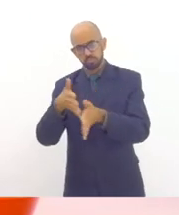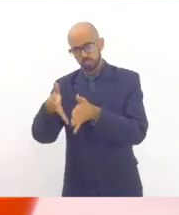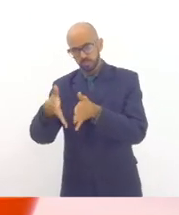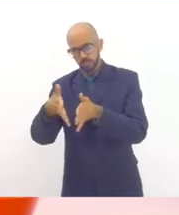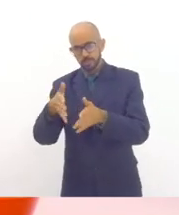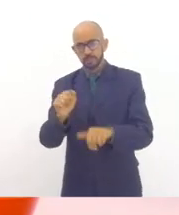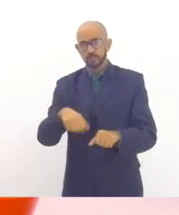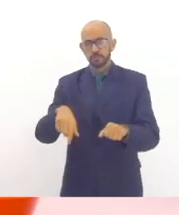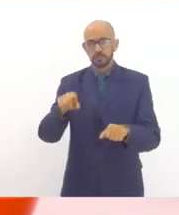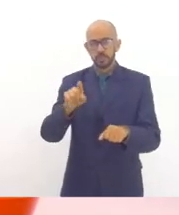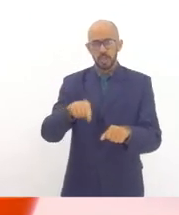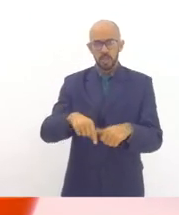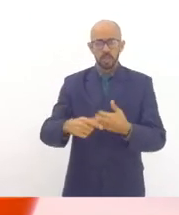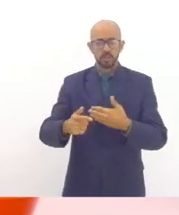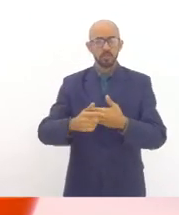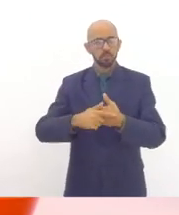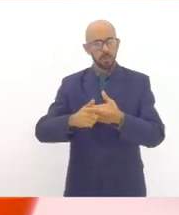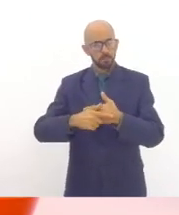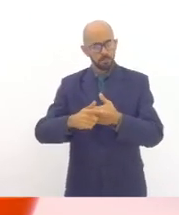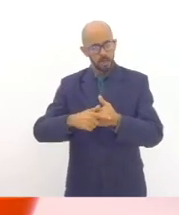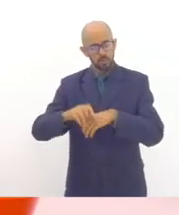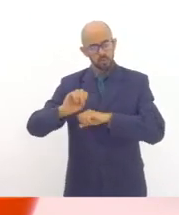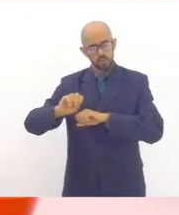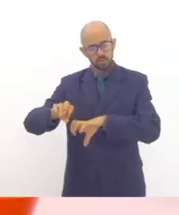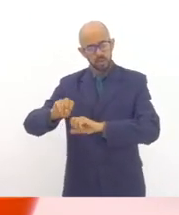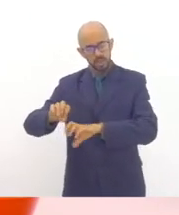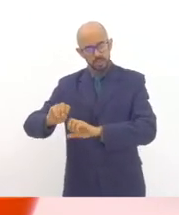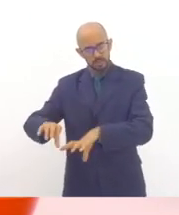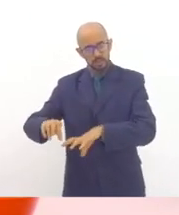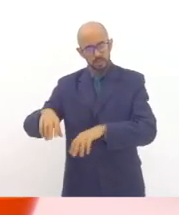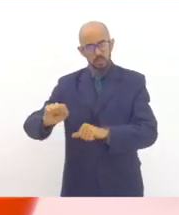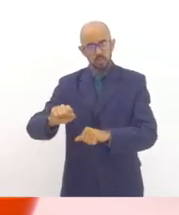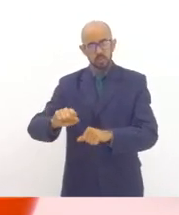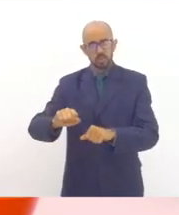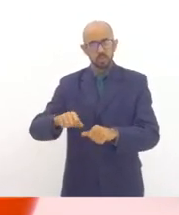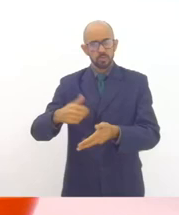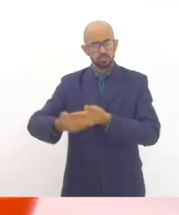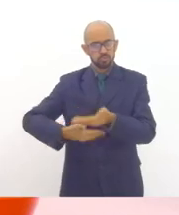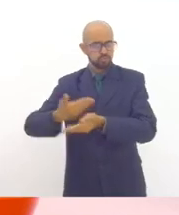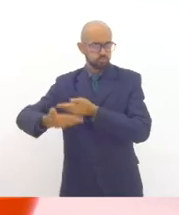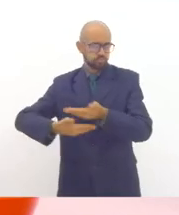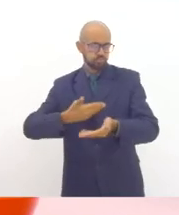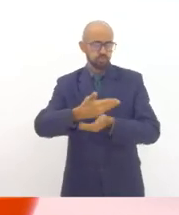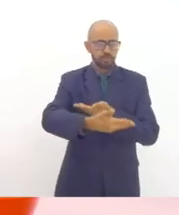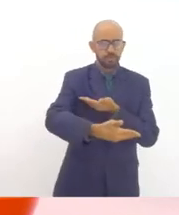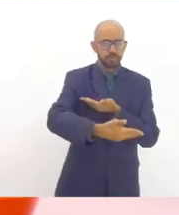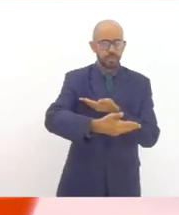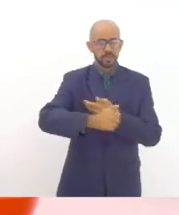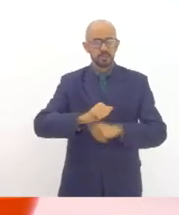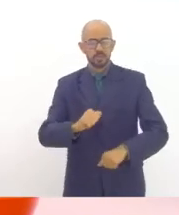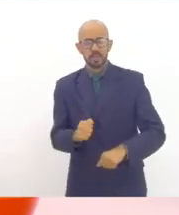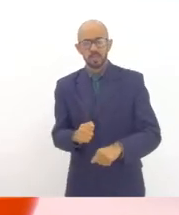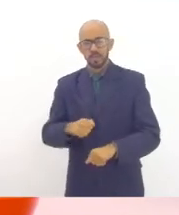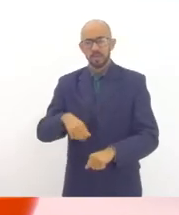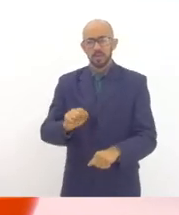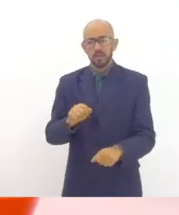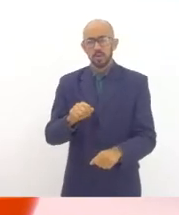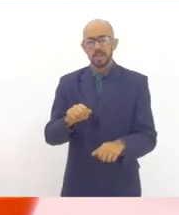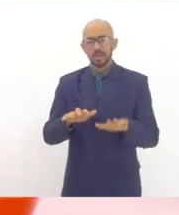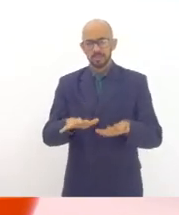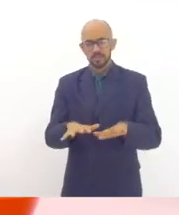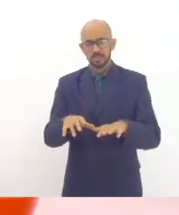da educação básica. É espaço aberto a vivências e convivências, por meio das quais